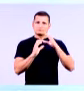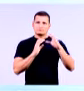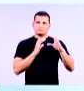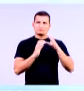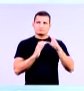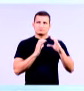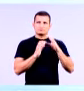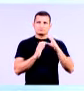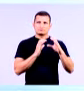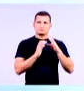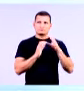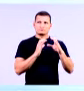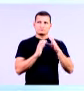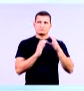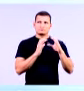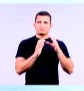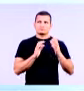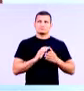hoje